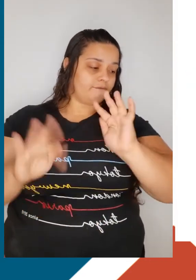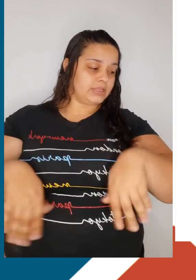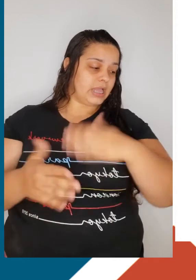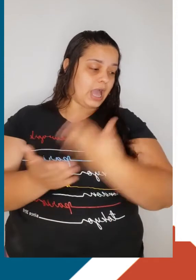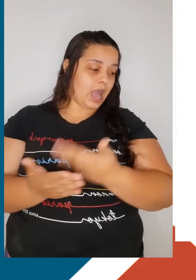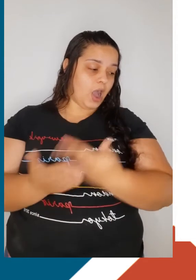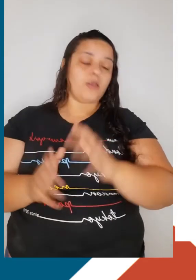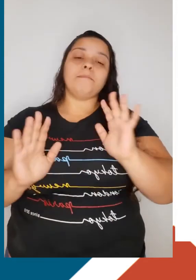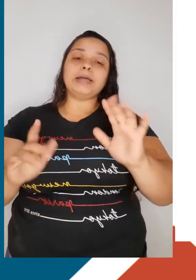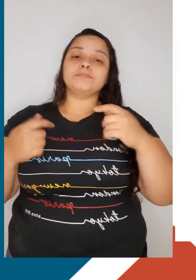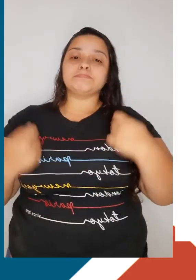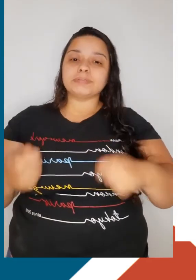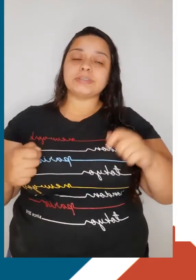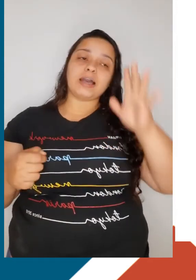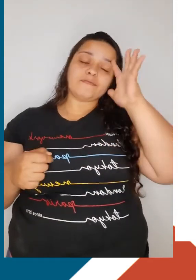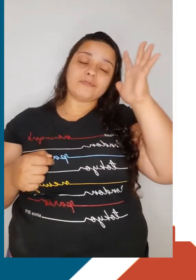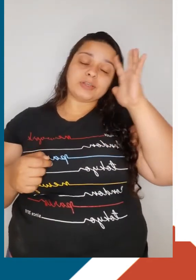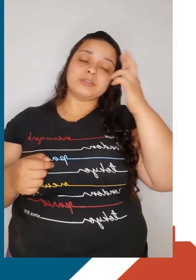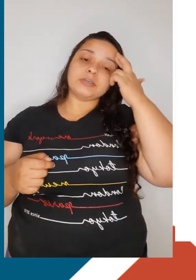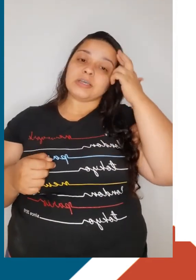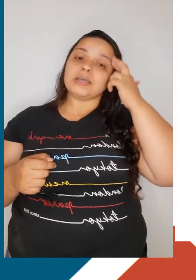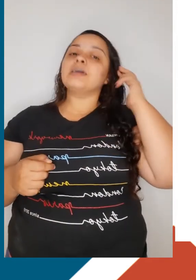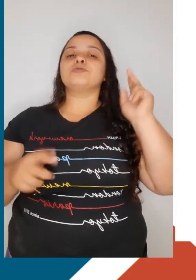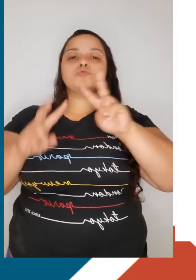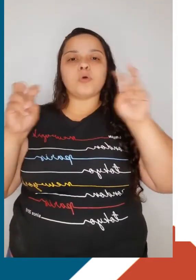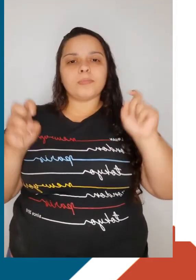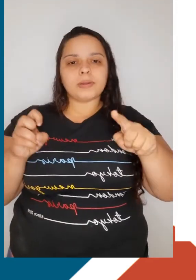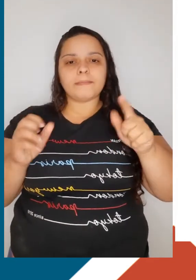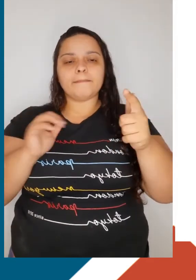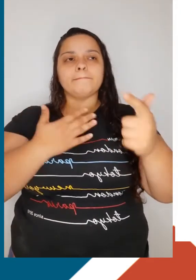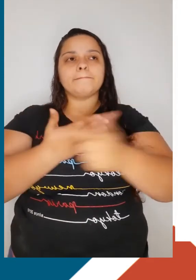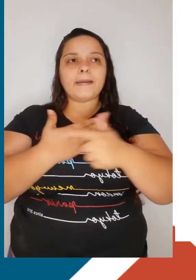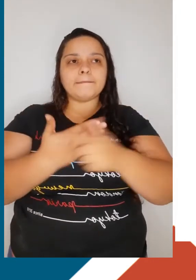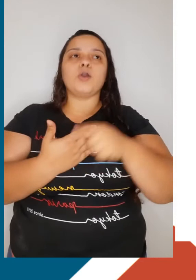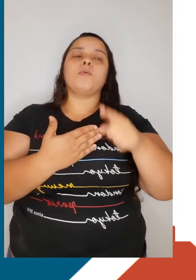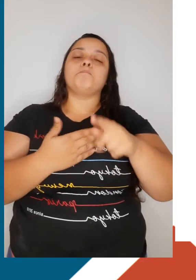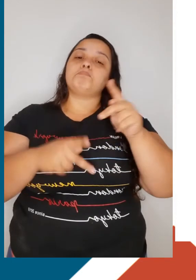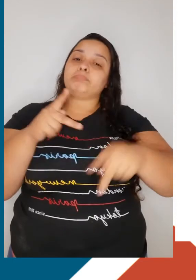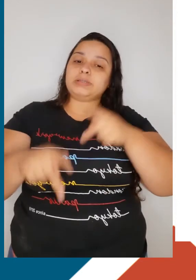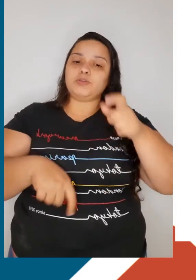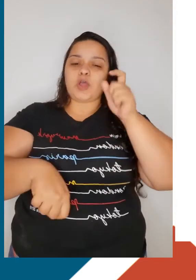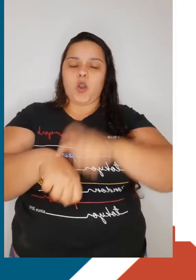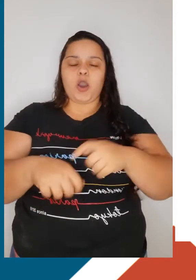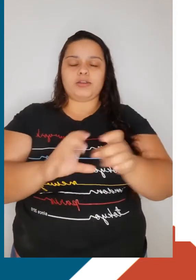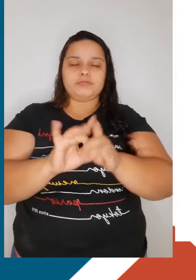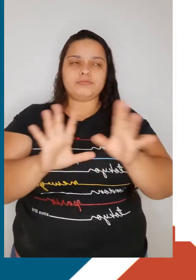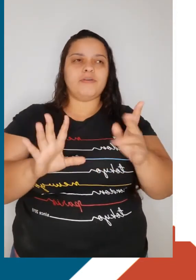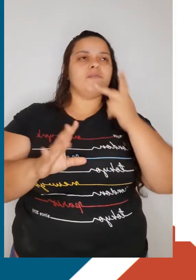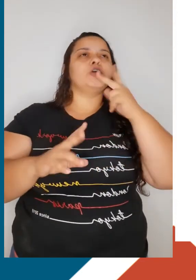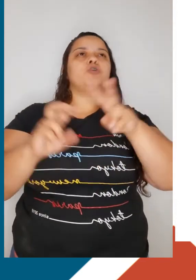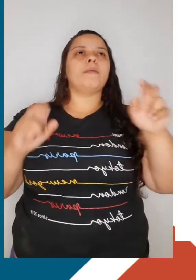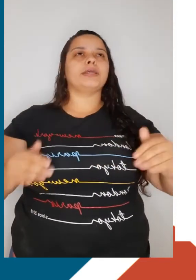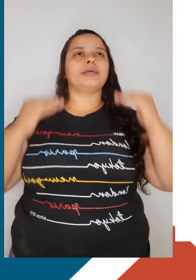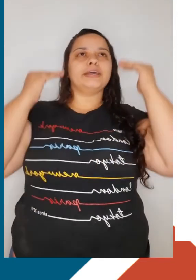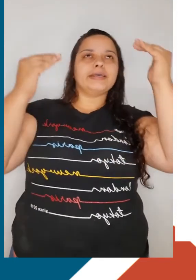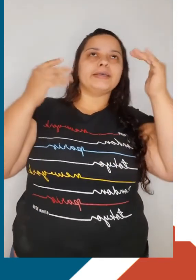para o final da nossa aula, mas nós não podemos deixar de refletir acerca do papel da população no processo de independência. Estamos falando aqui o tempo